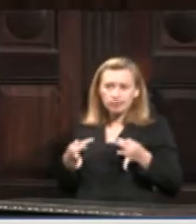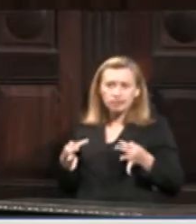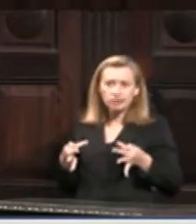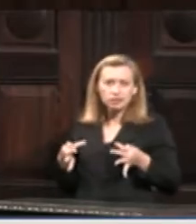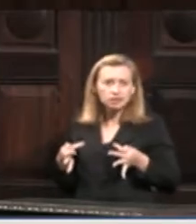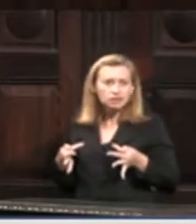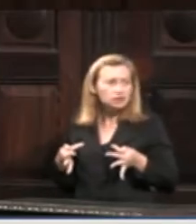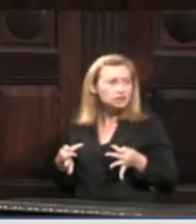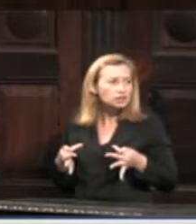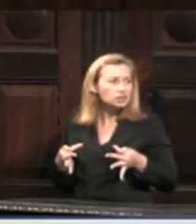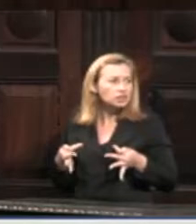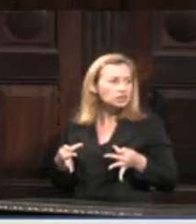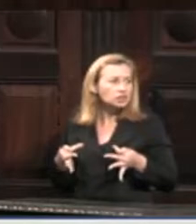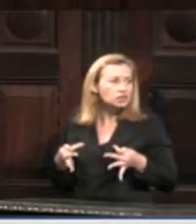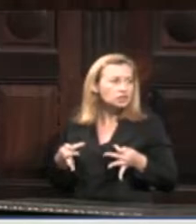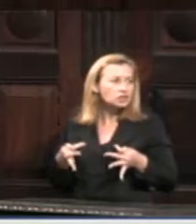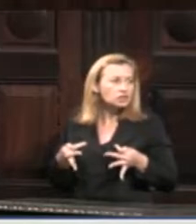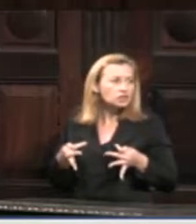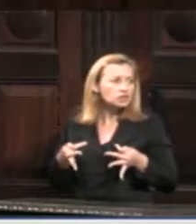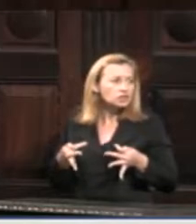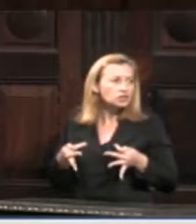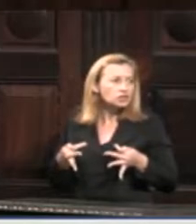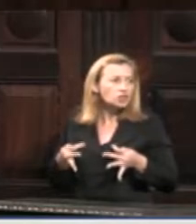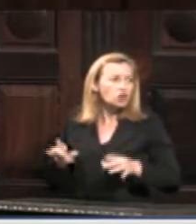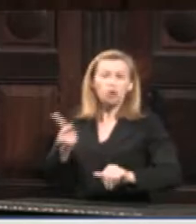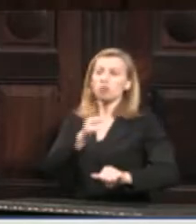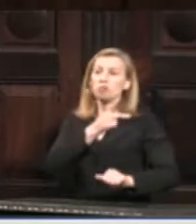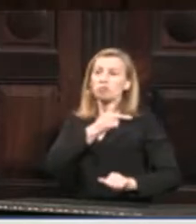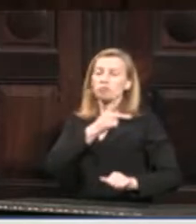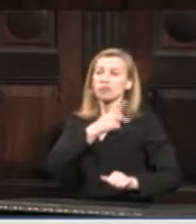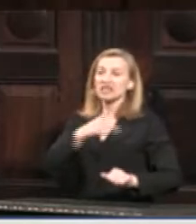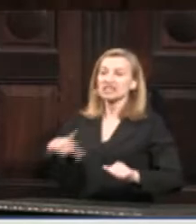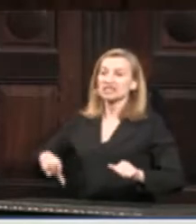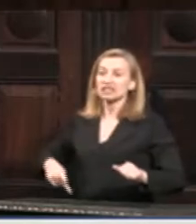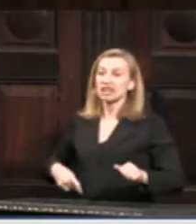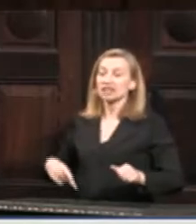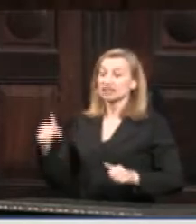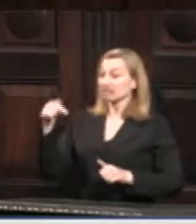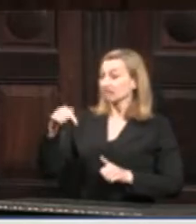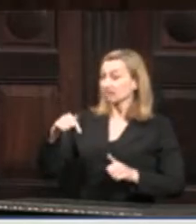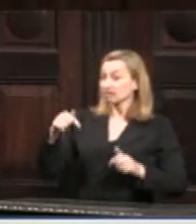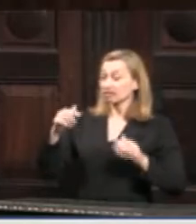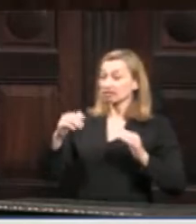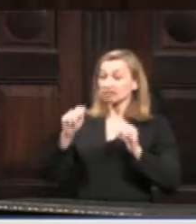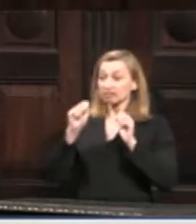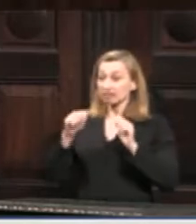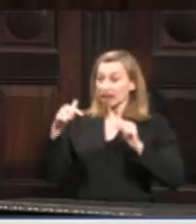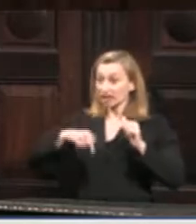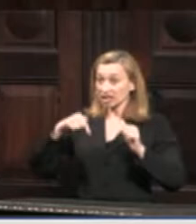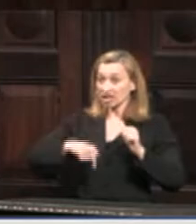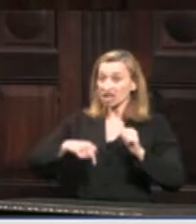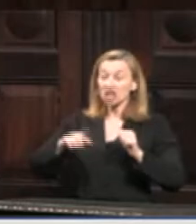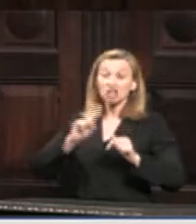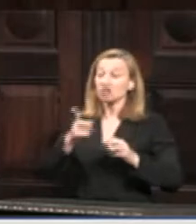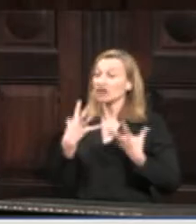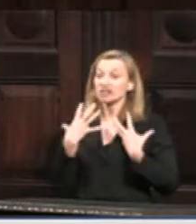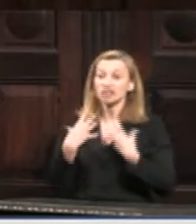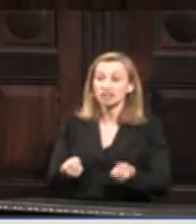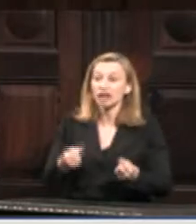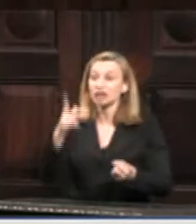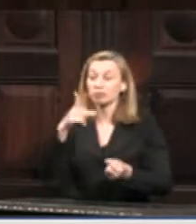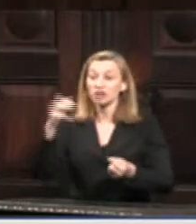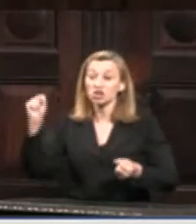nessa entrevista que ele, como presidente da casa, não vai admitir que o PSOL ocupe presidência